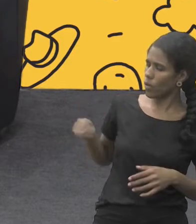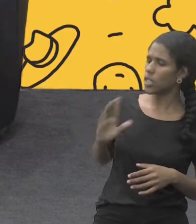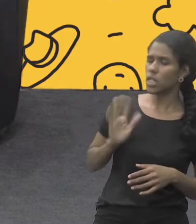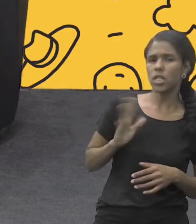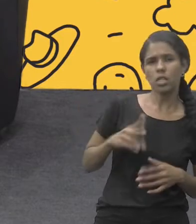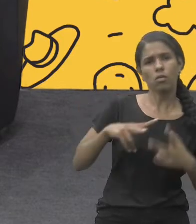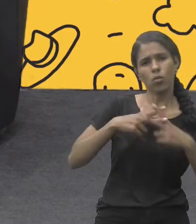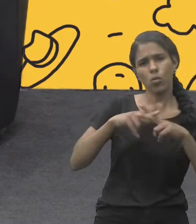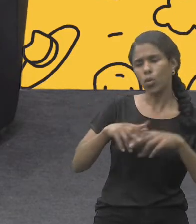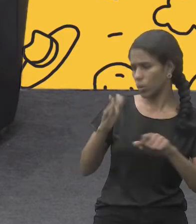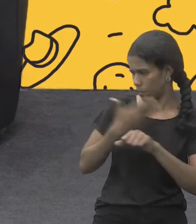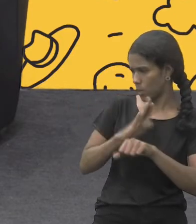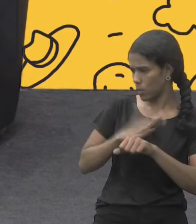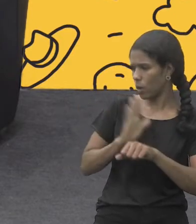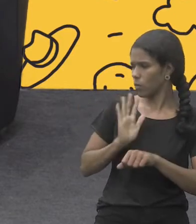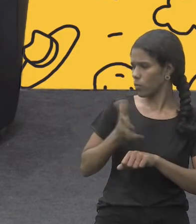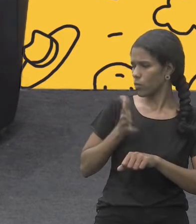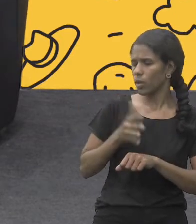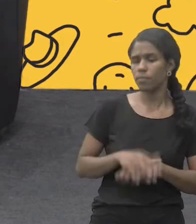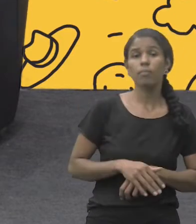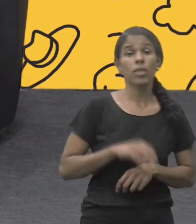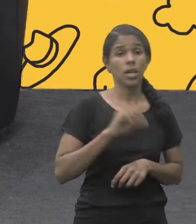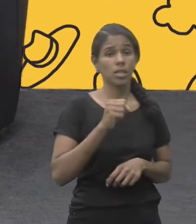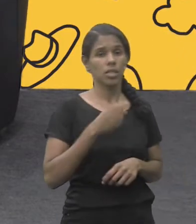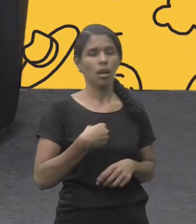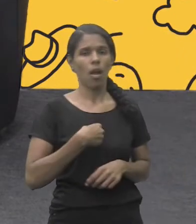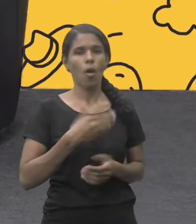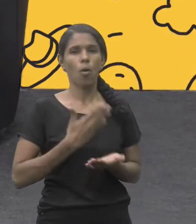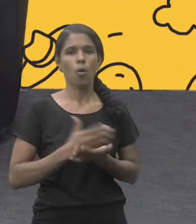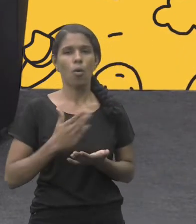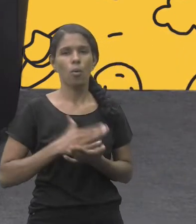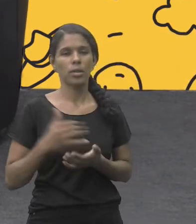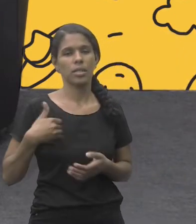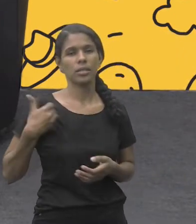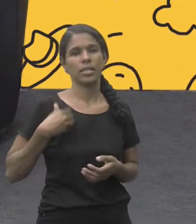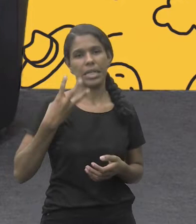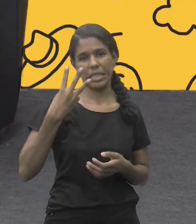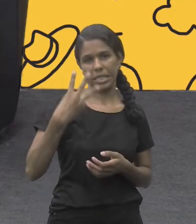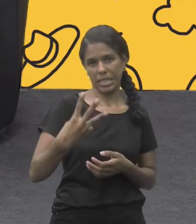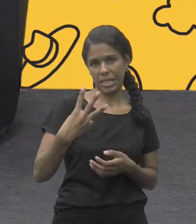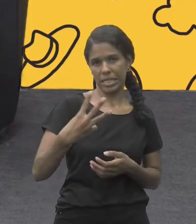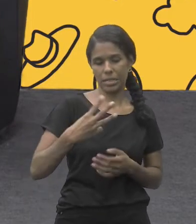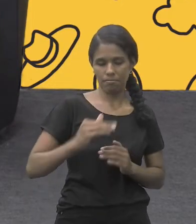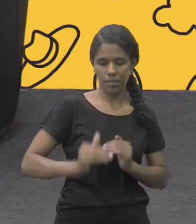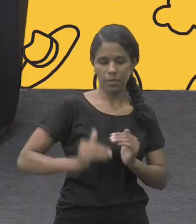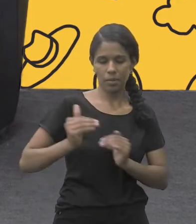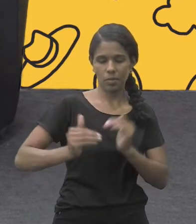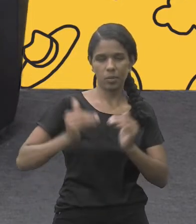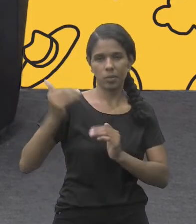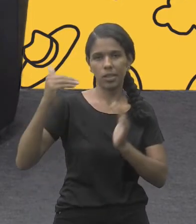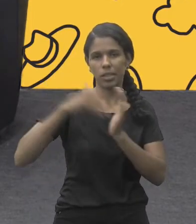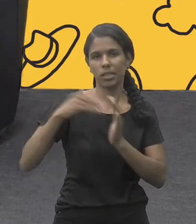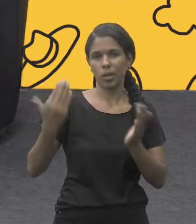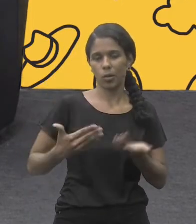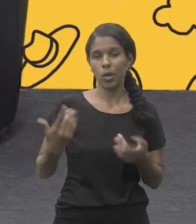pai era professor, né, meu pai foi o pioneiro aqui, e eu comecei a treinar com 3 anos. Pô, da hora.